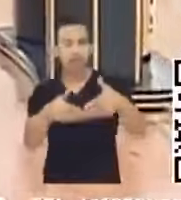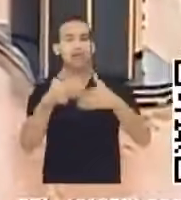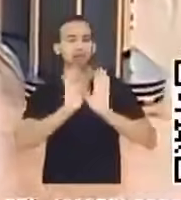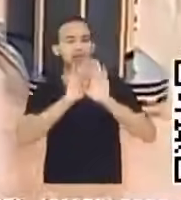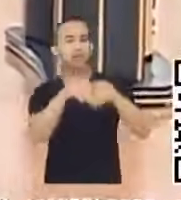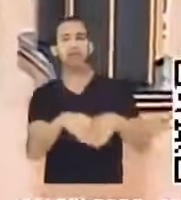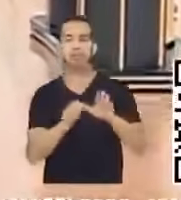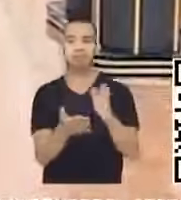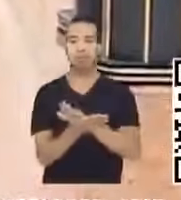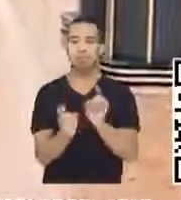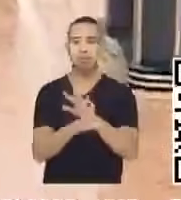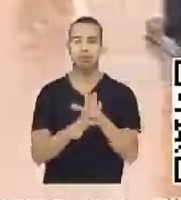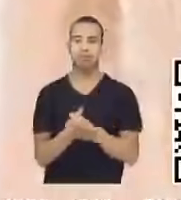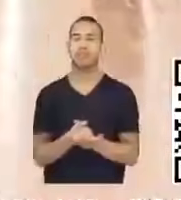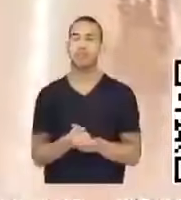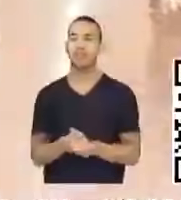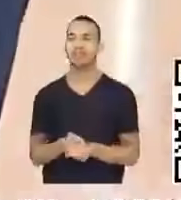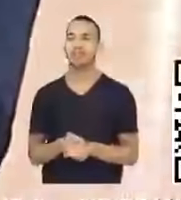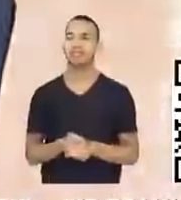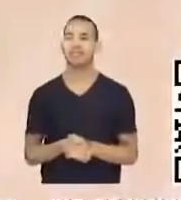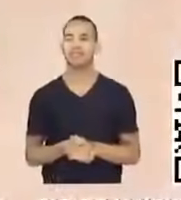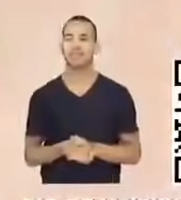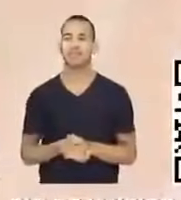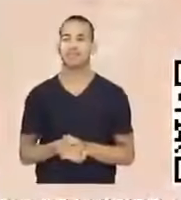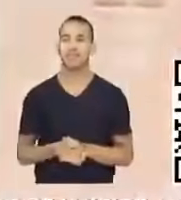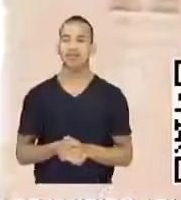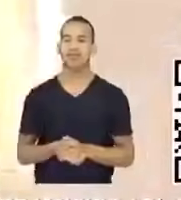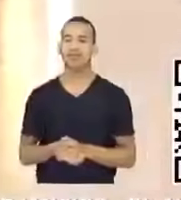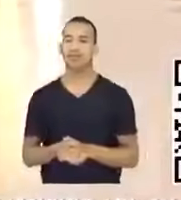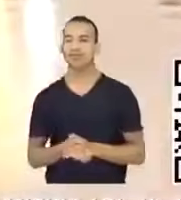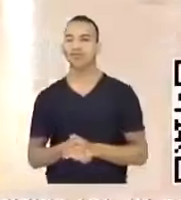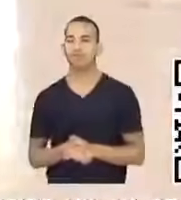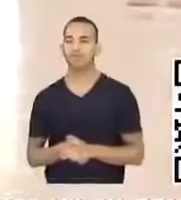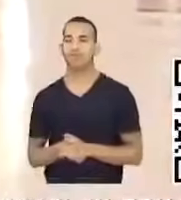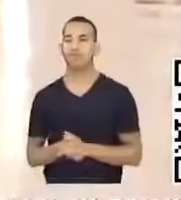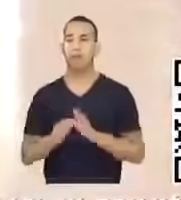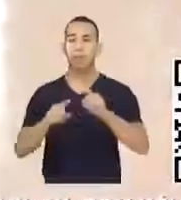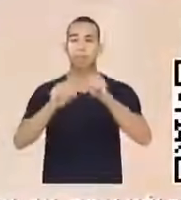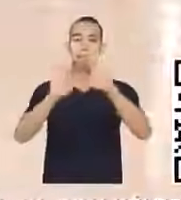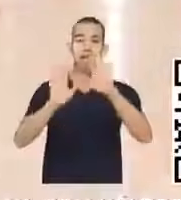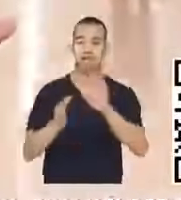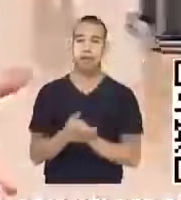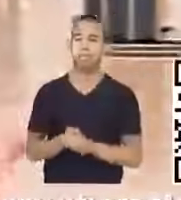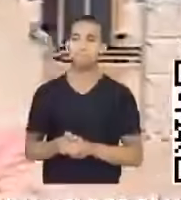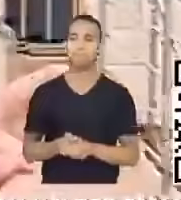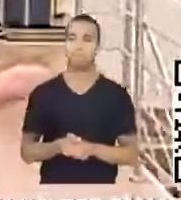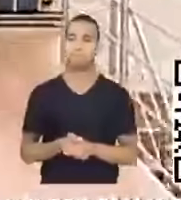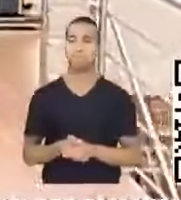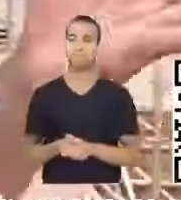nem Brito Januário de Oliveira tá lá no corpo sentindo chão é mas